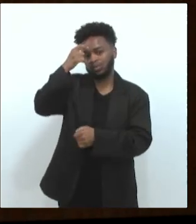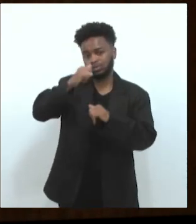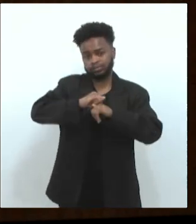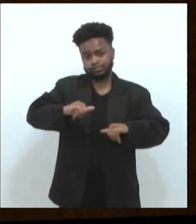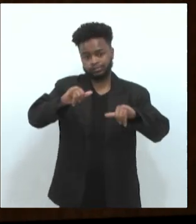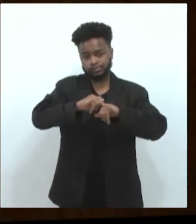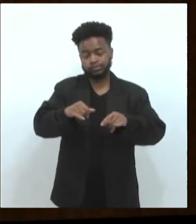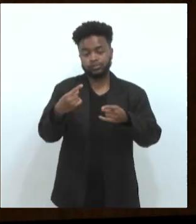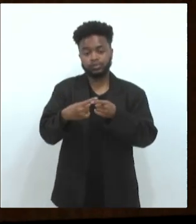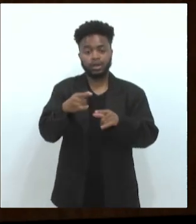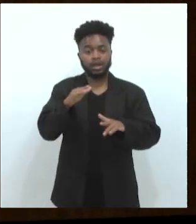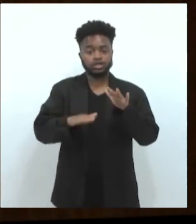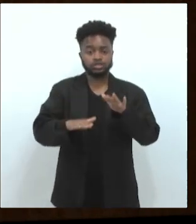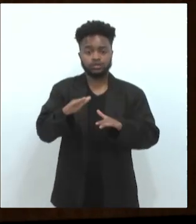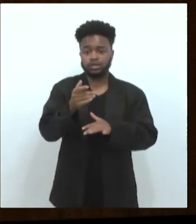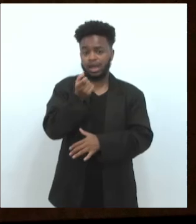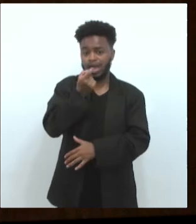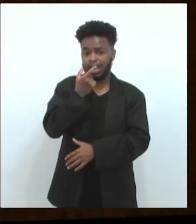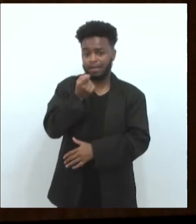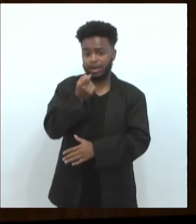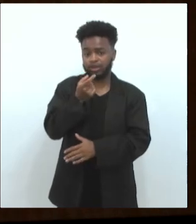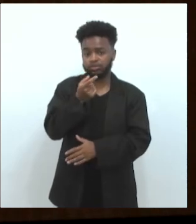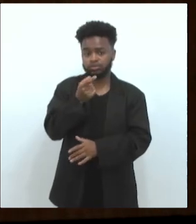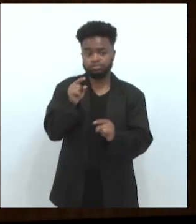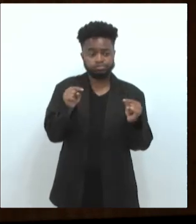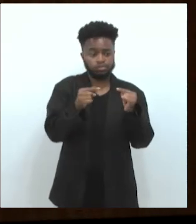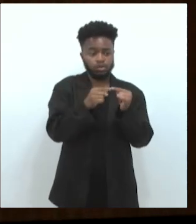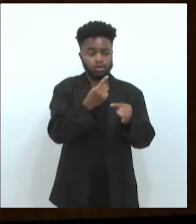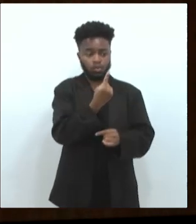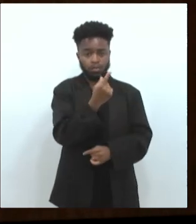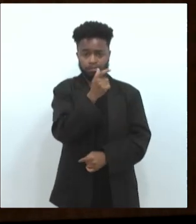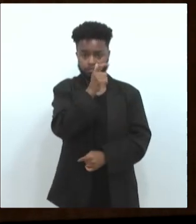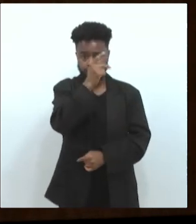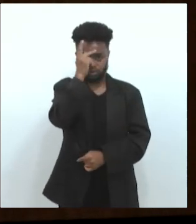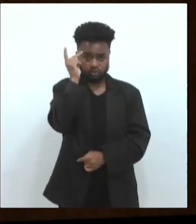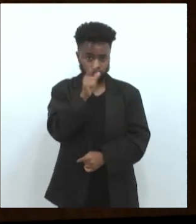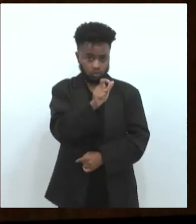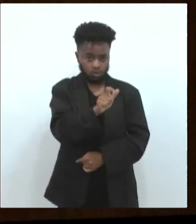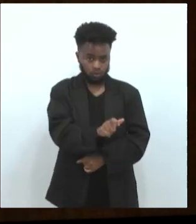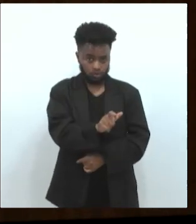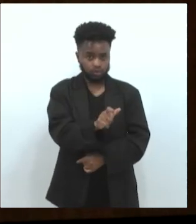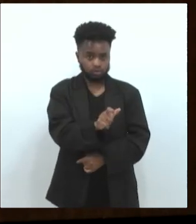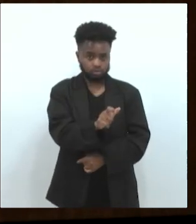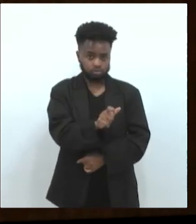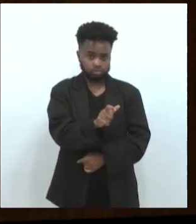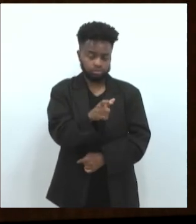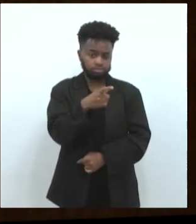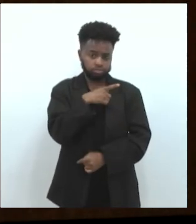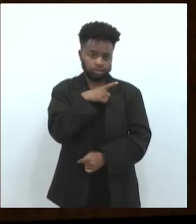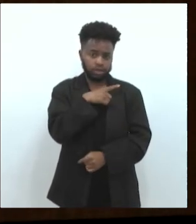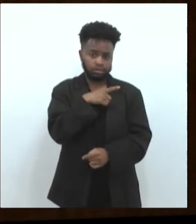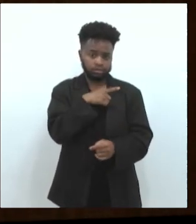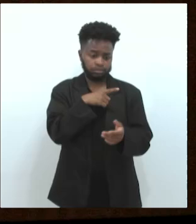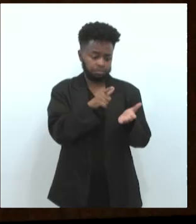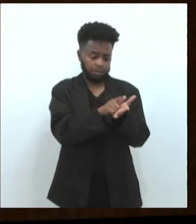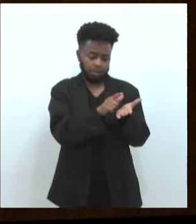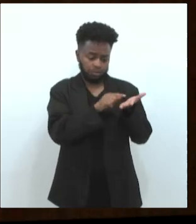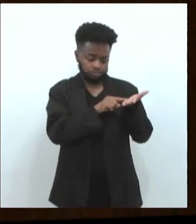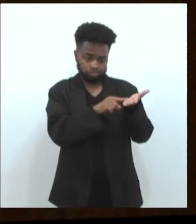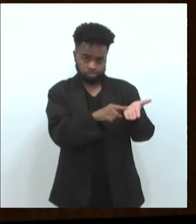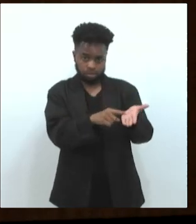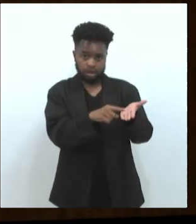porque às vezes o medicamento é prescrito para com receita, bonitinho, e